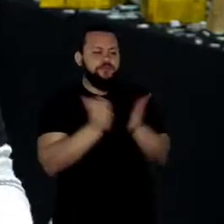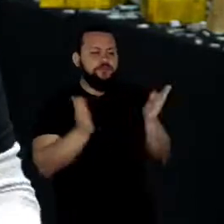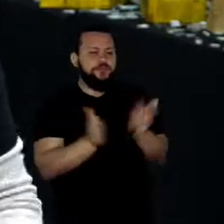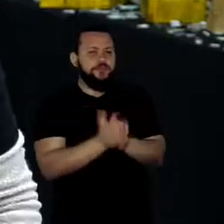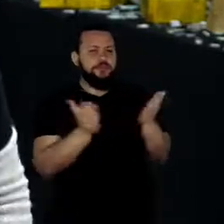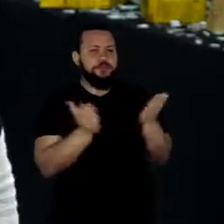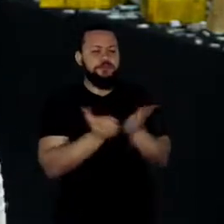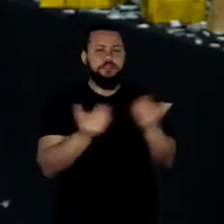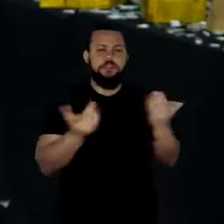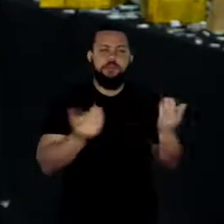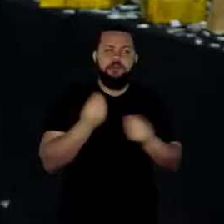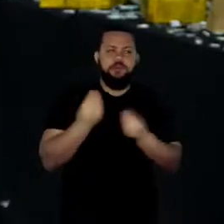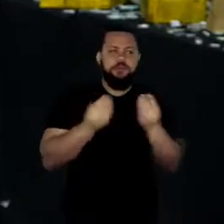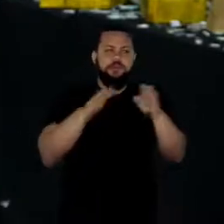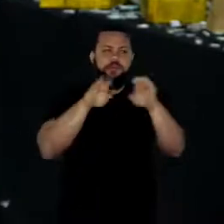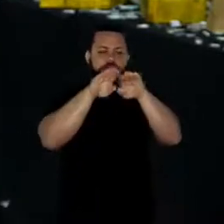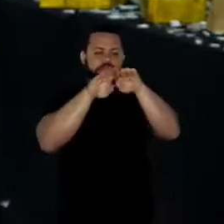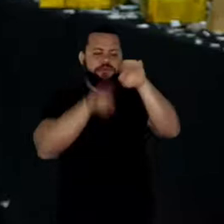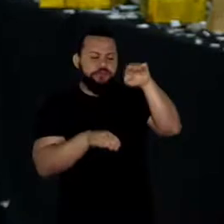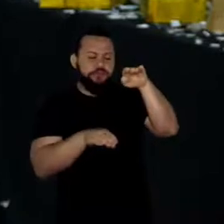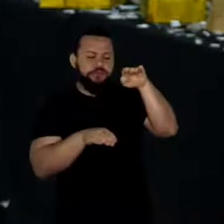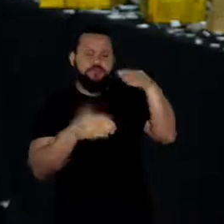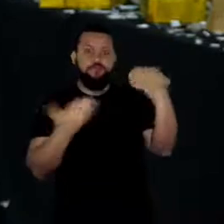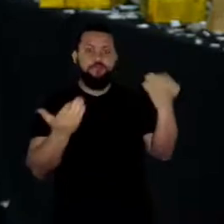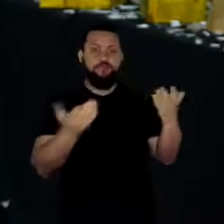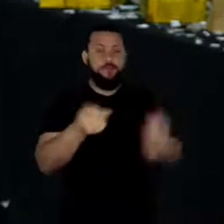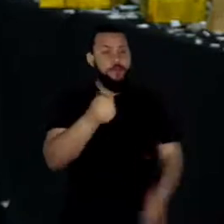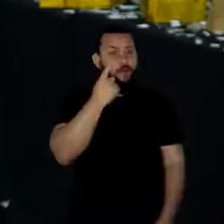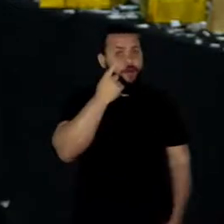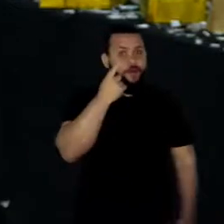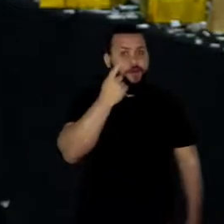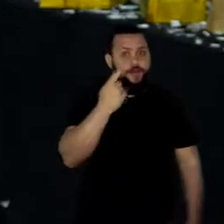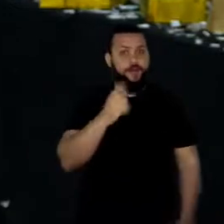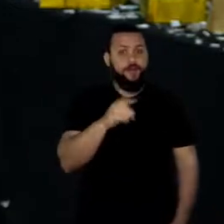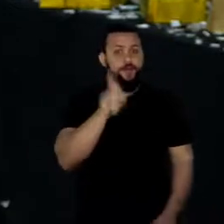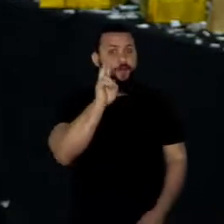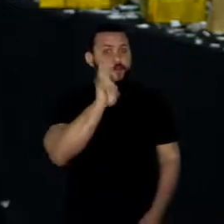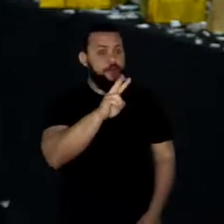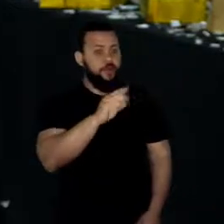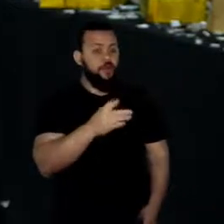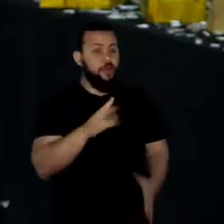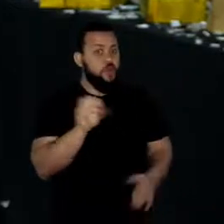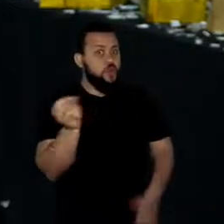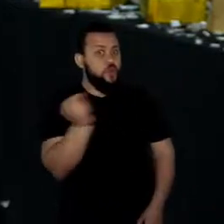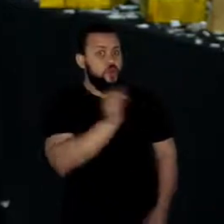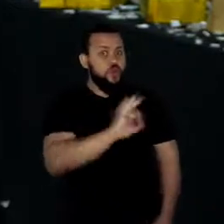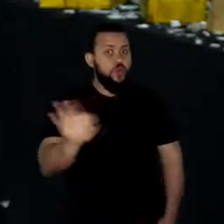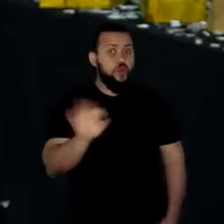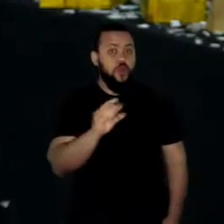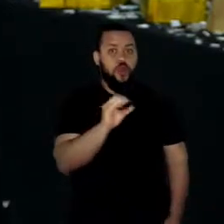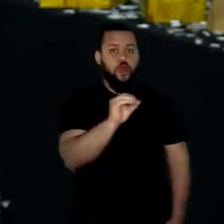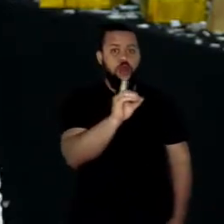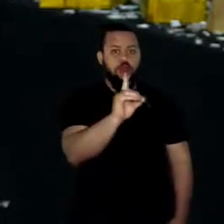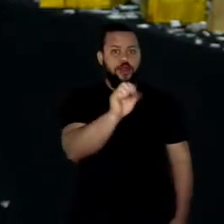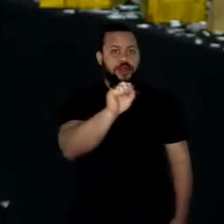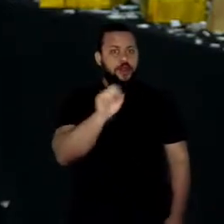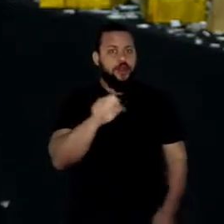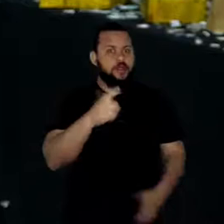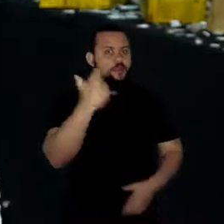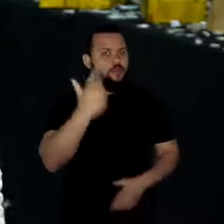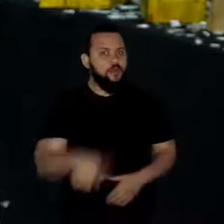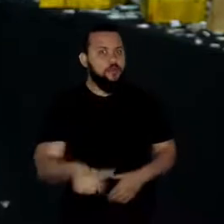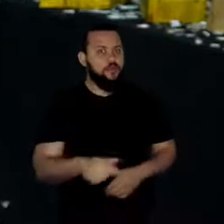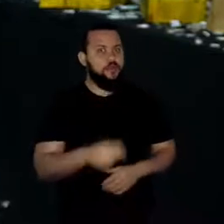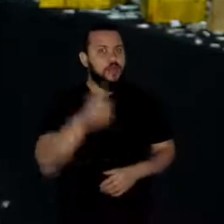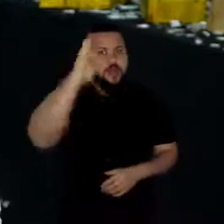das desigualdades. Olha só, novas ODSs pintando aqui na nossa programação, hein? E lembrando